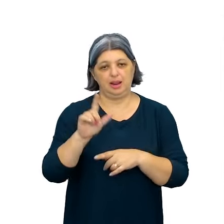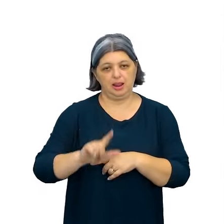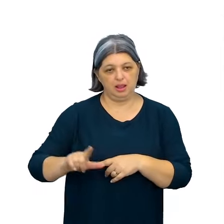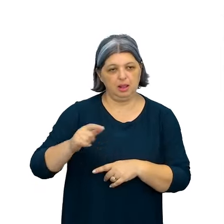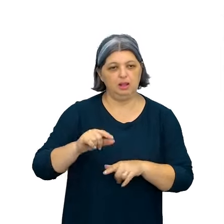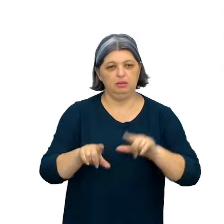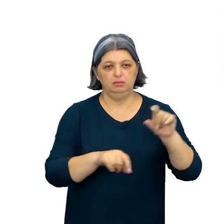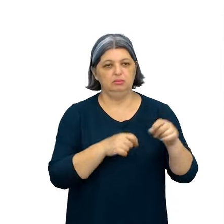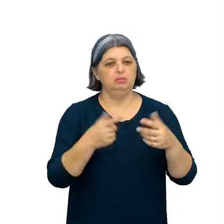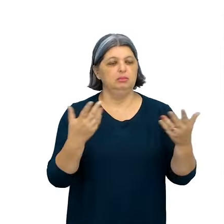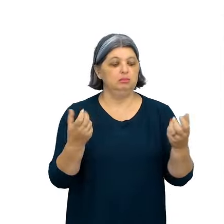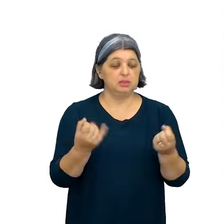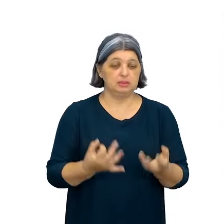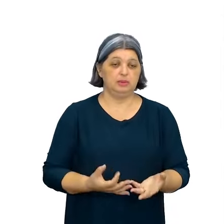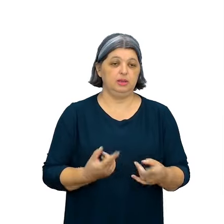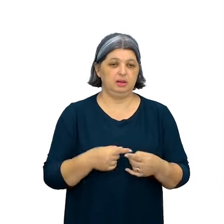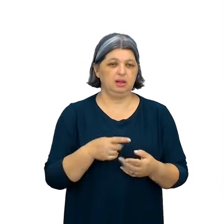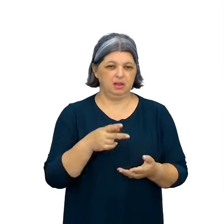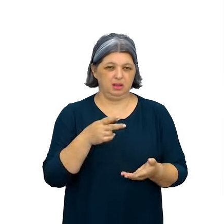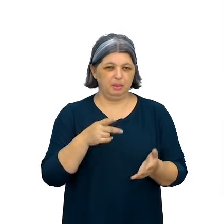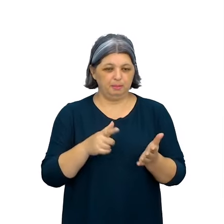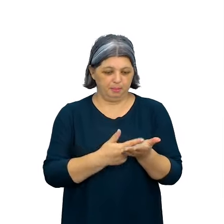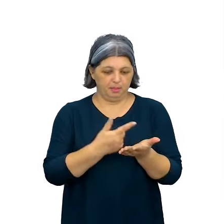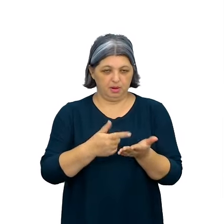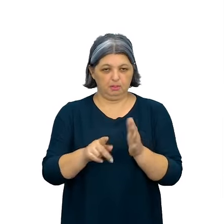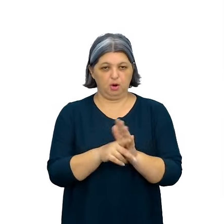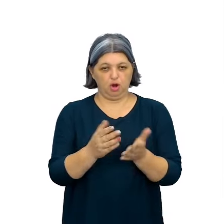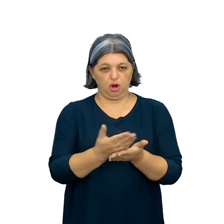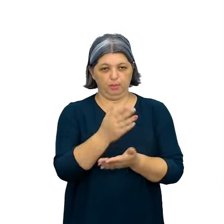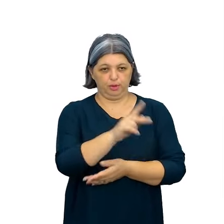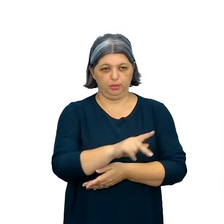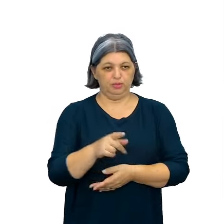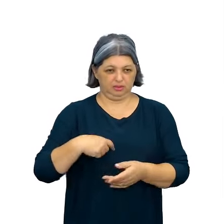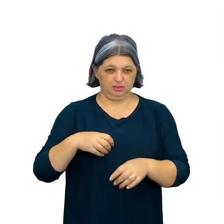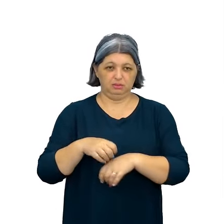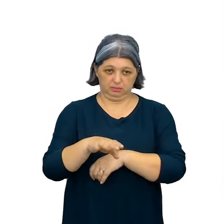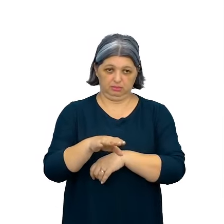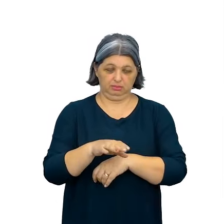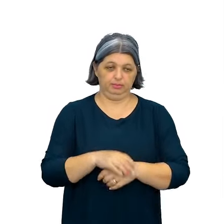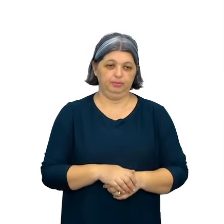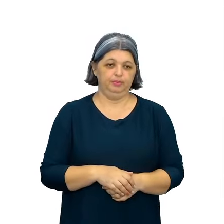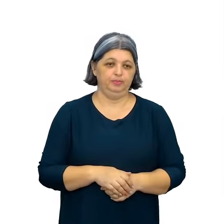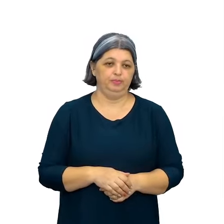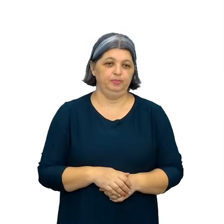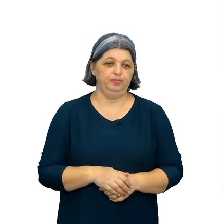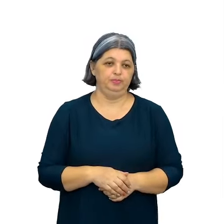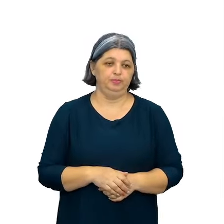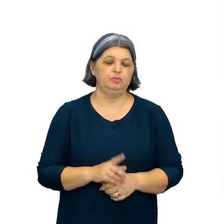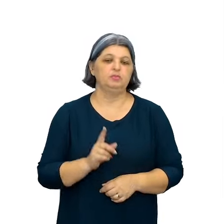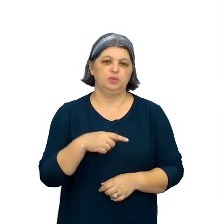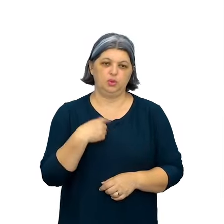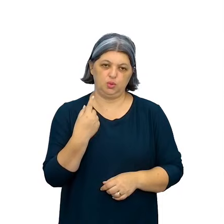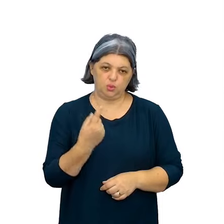falar sobre ela. Então, lá no nosso caderno do professor, tem a orientação para que nós